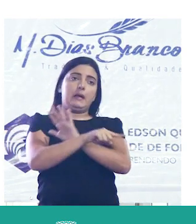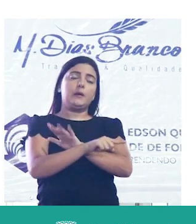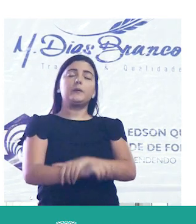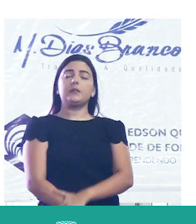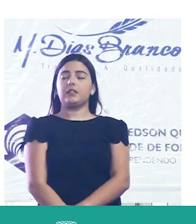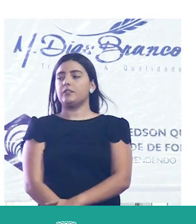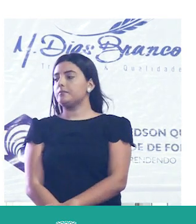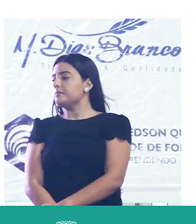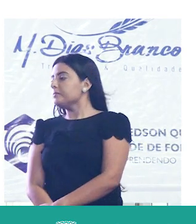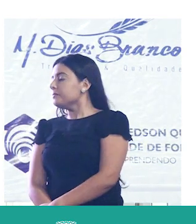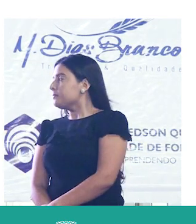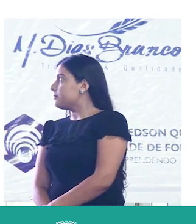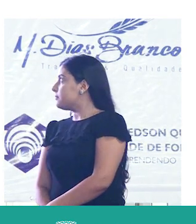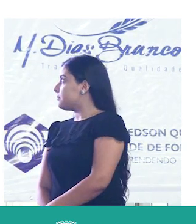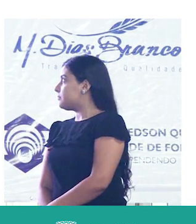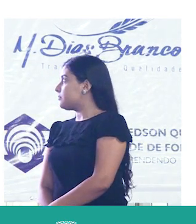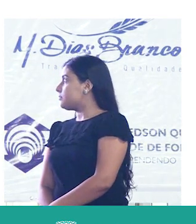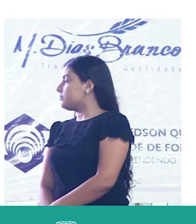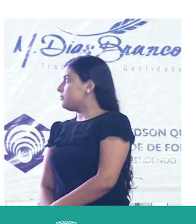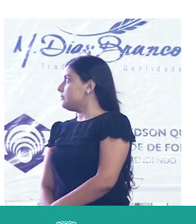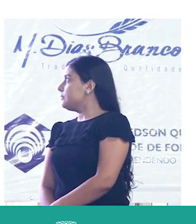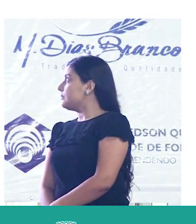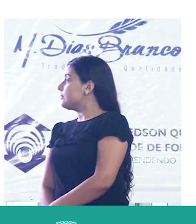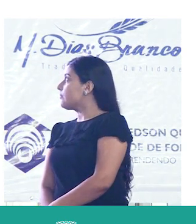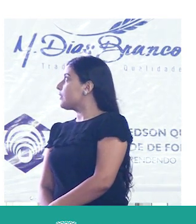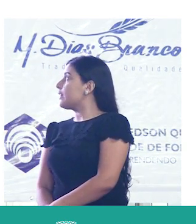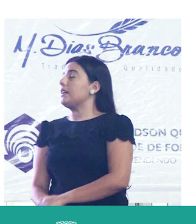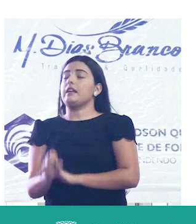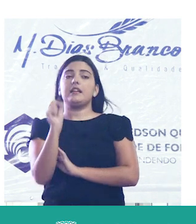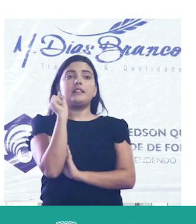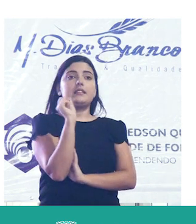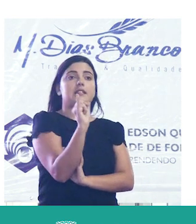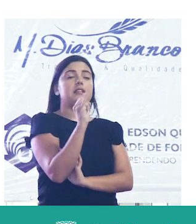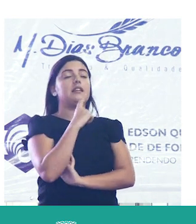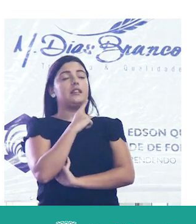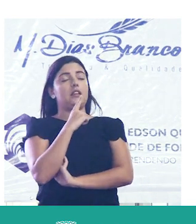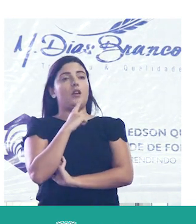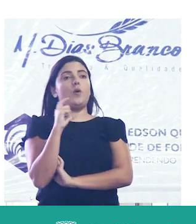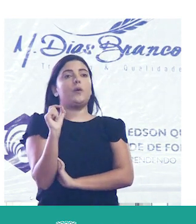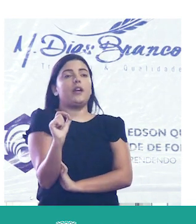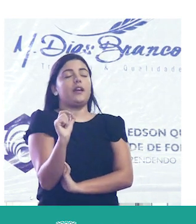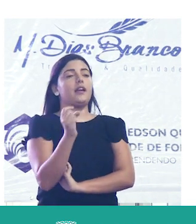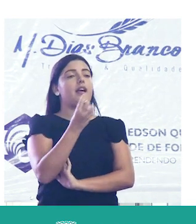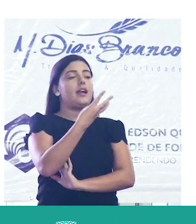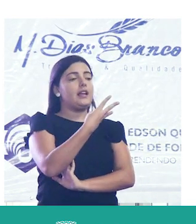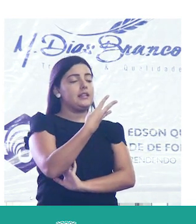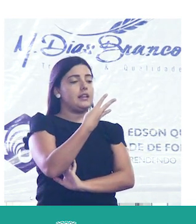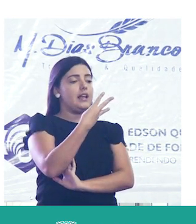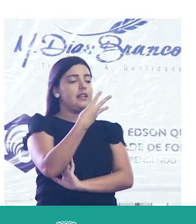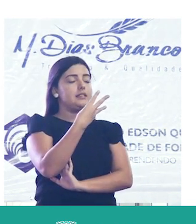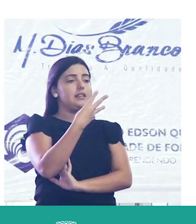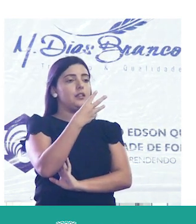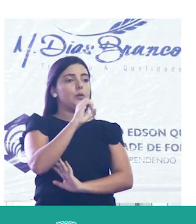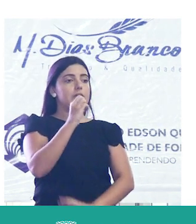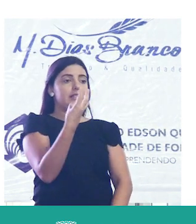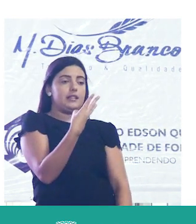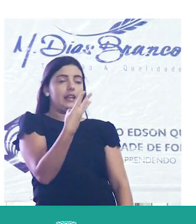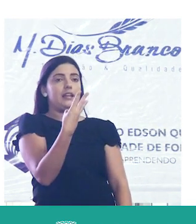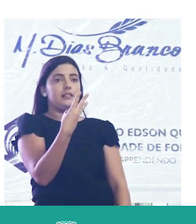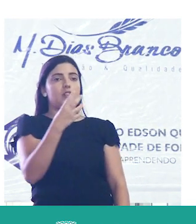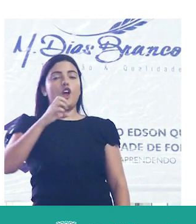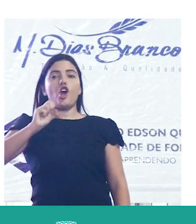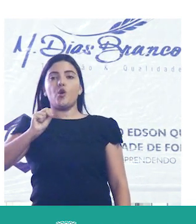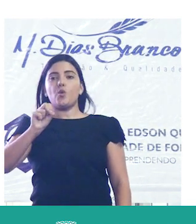somar. Significa, pessoal, que se você tivesse 303 gramas de sulfato de